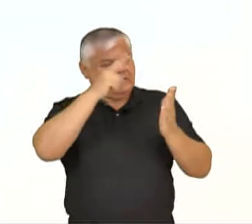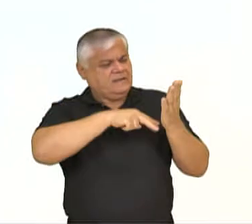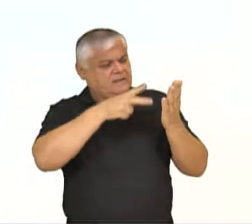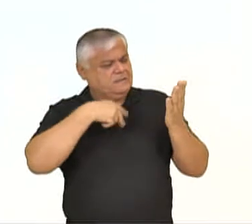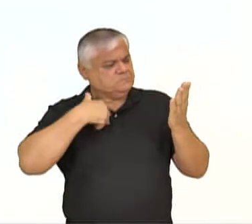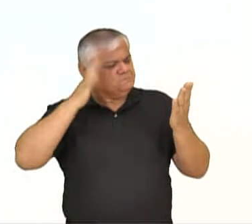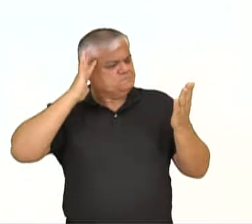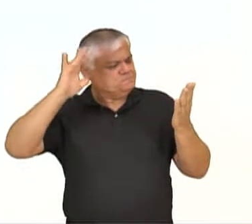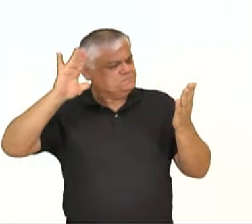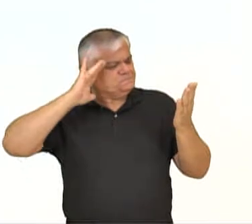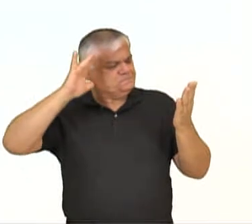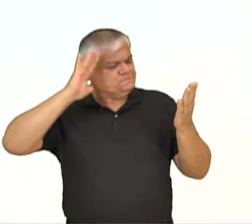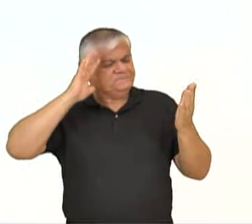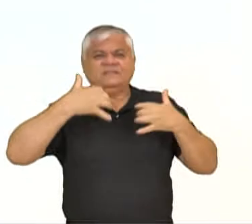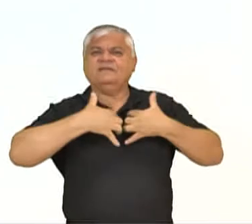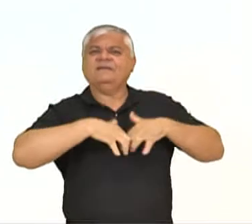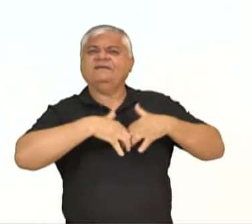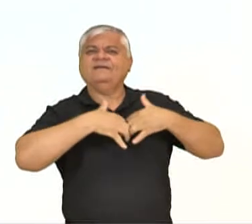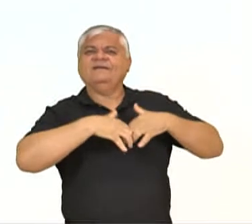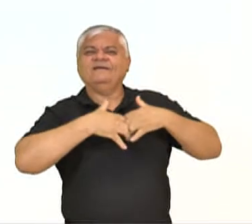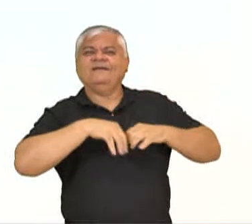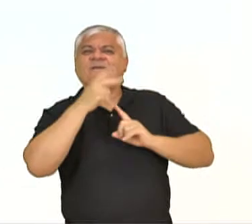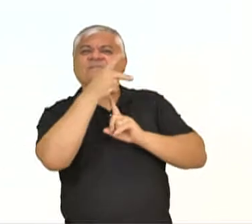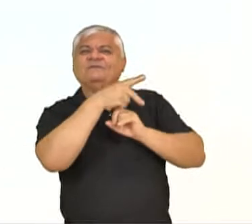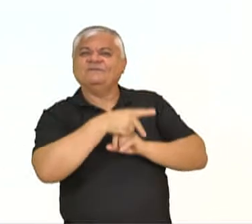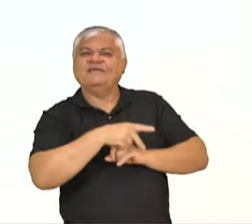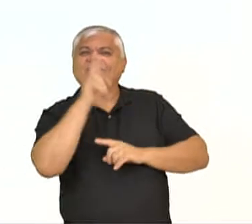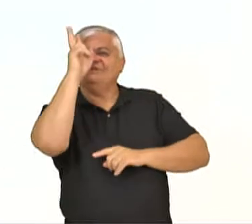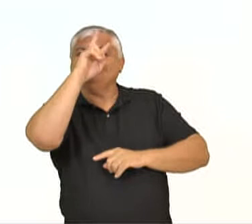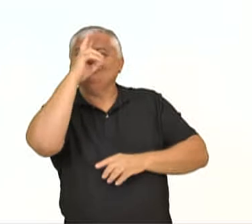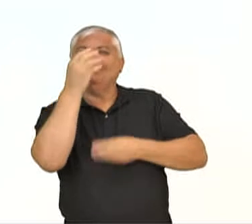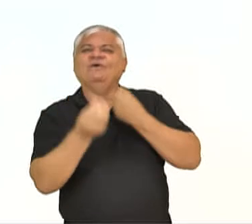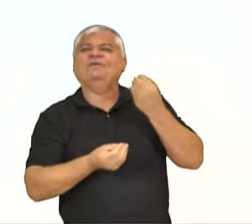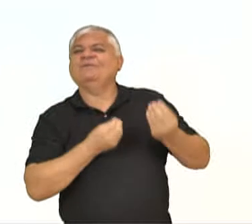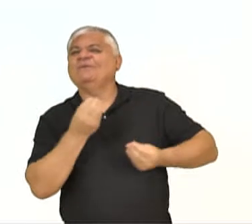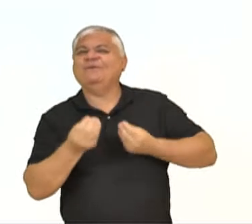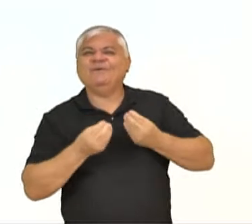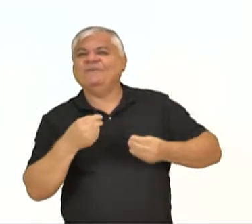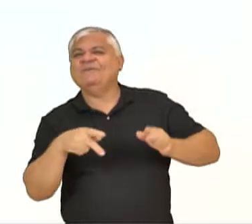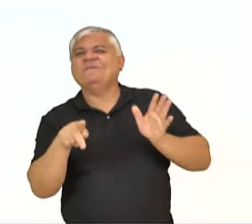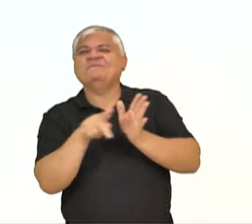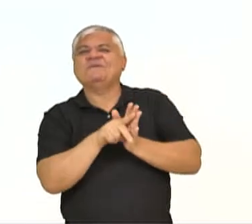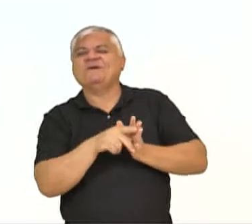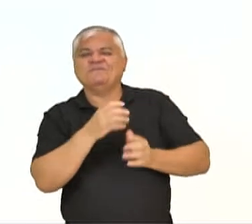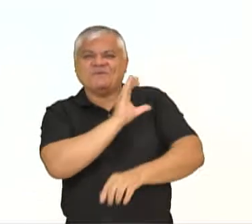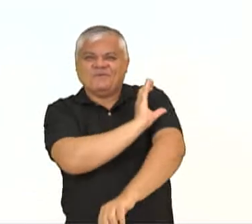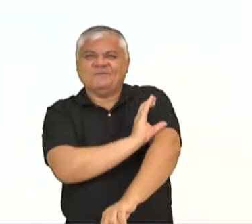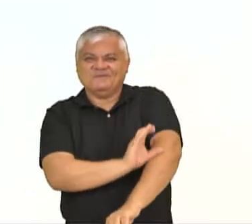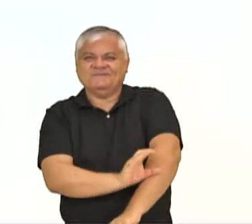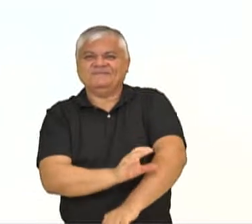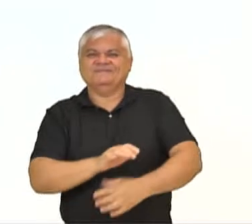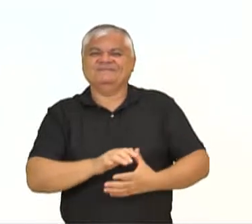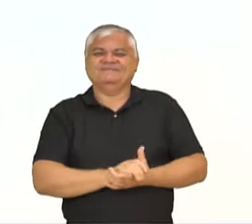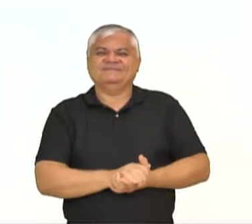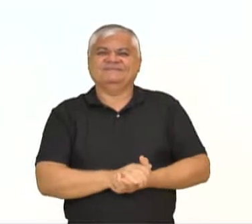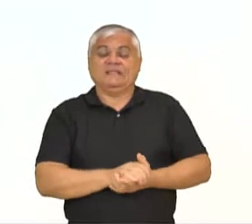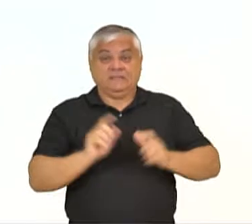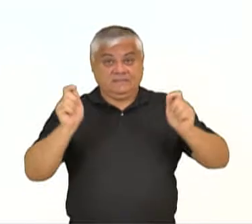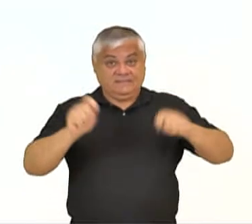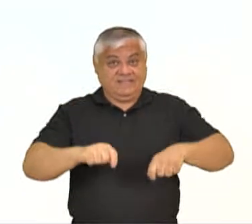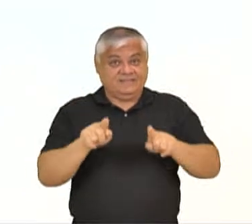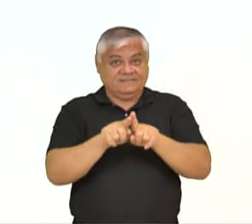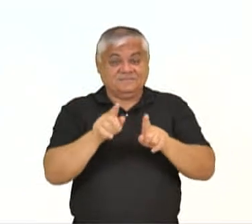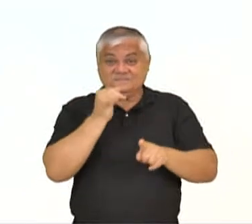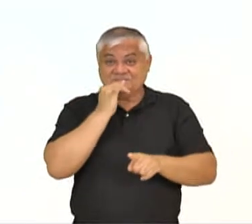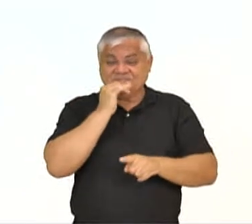aquela situação, aquela história, aquele personagem, para refletir sobre a história e sobre seu próprio comportamento, possibilitando o leitor